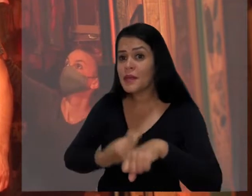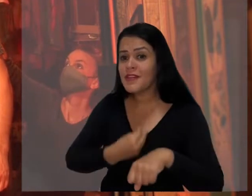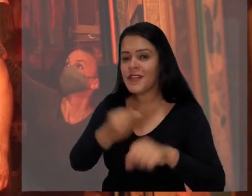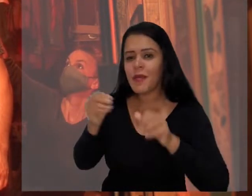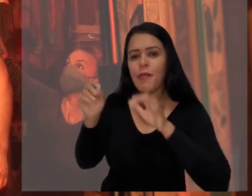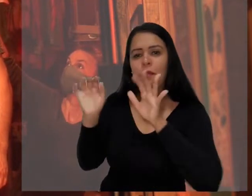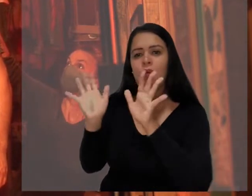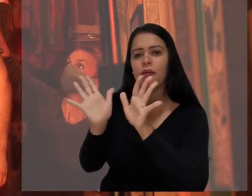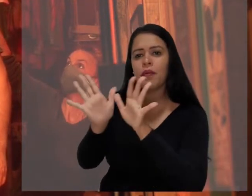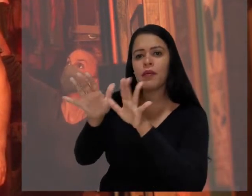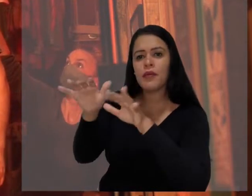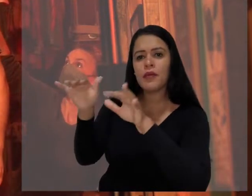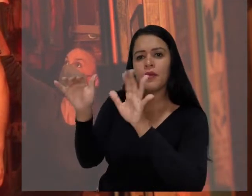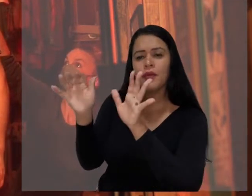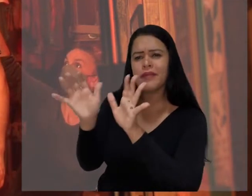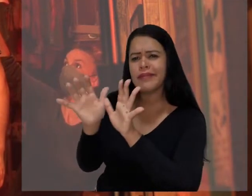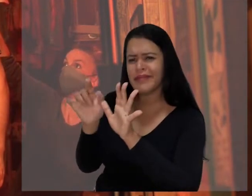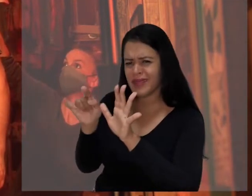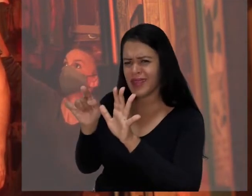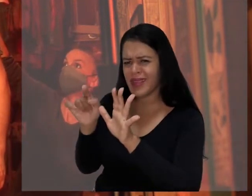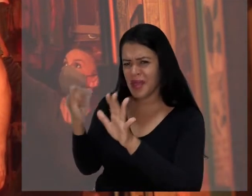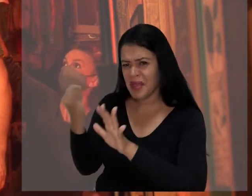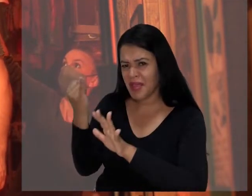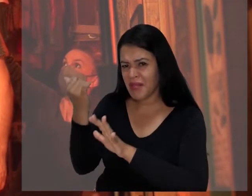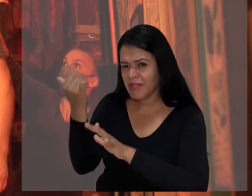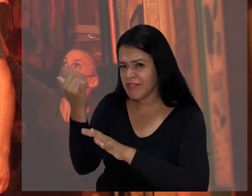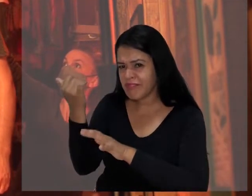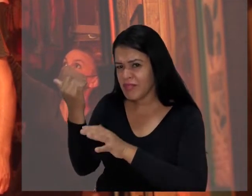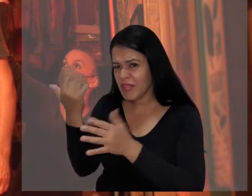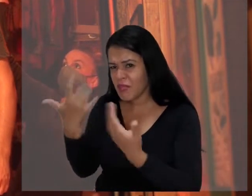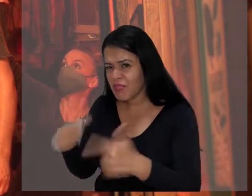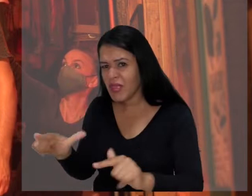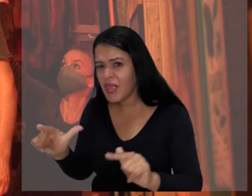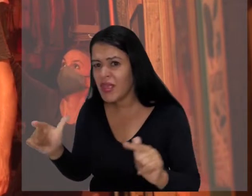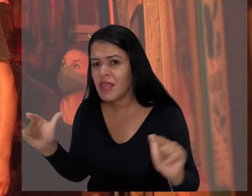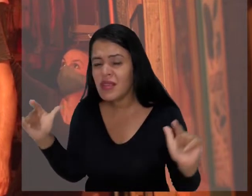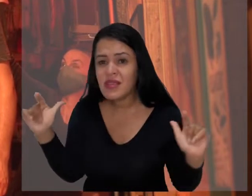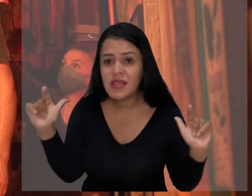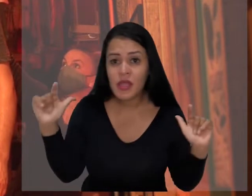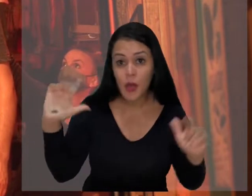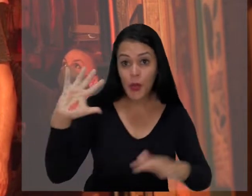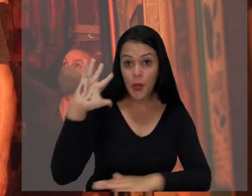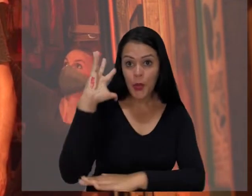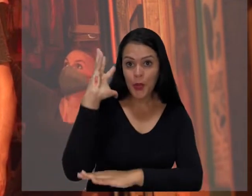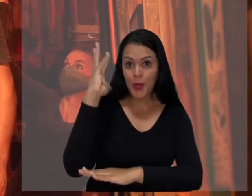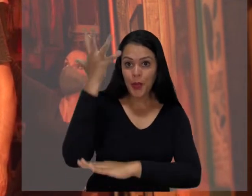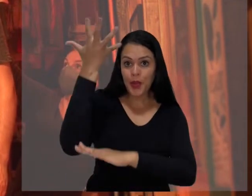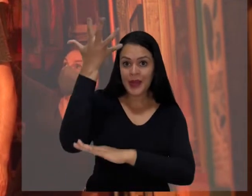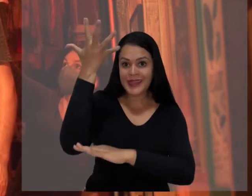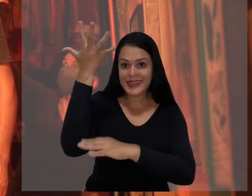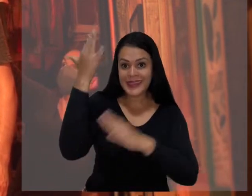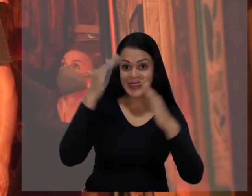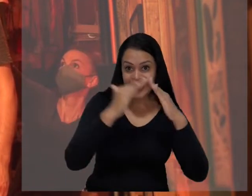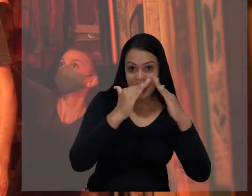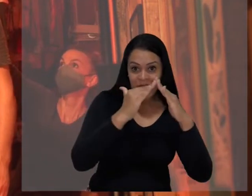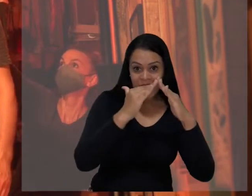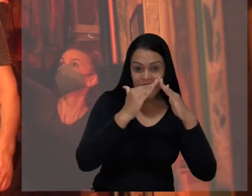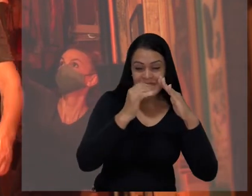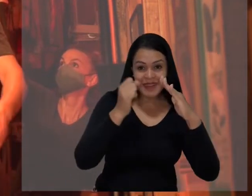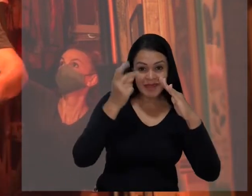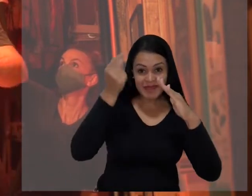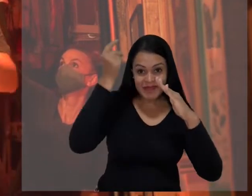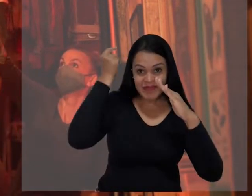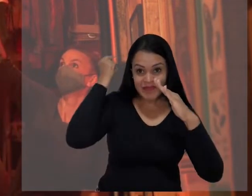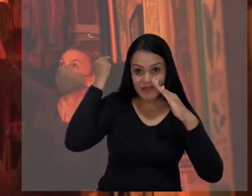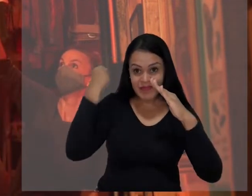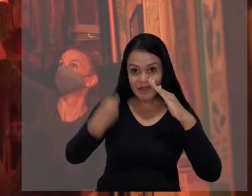mariposa? Será que ele vale menos que o tempo de vida da figueira antiga na casa velha em que moramos?